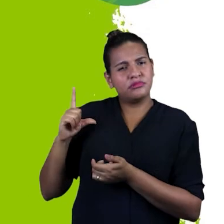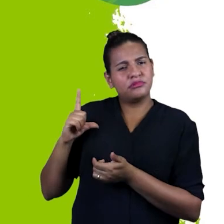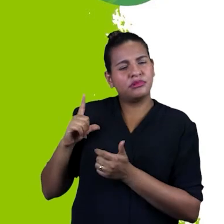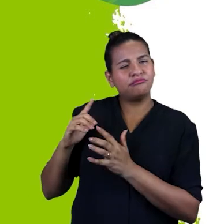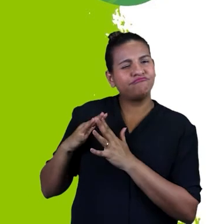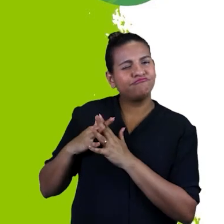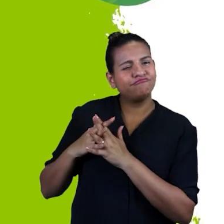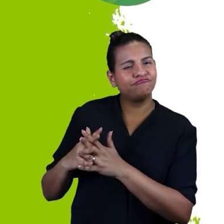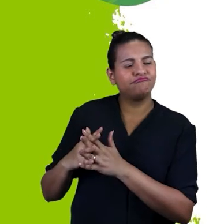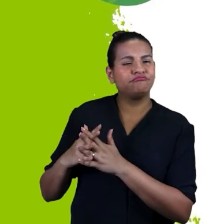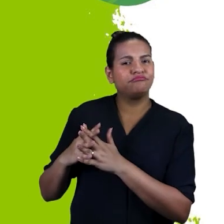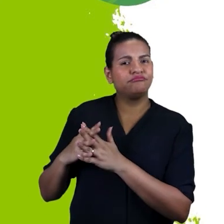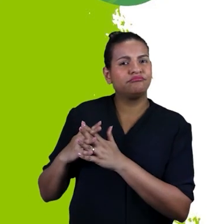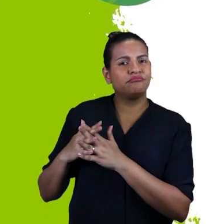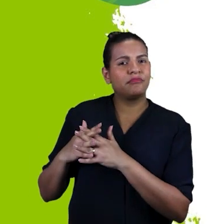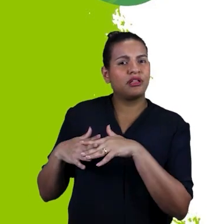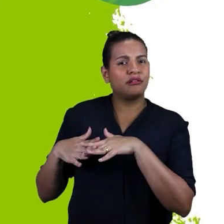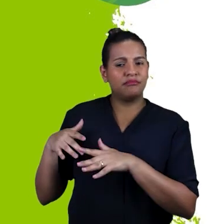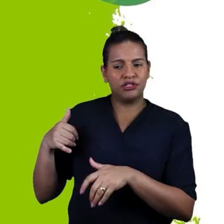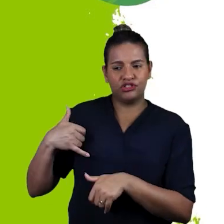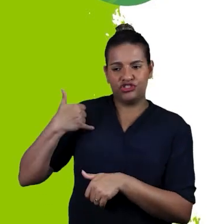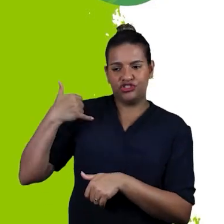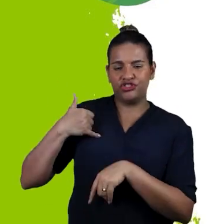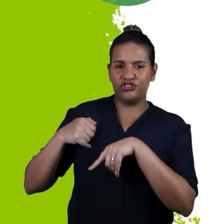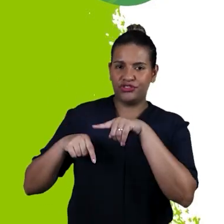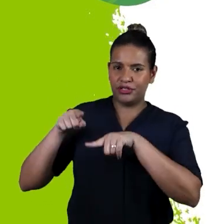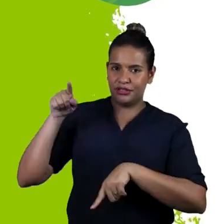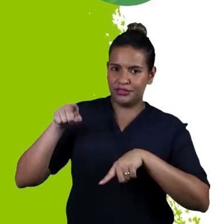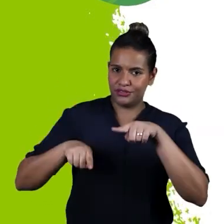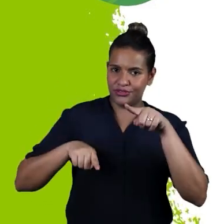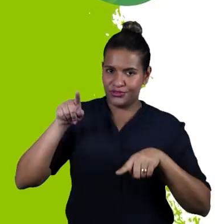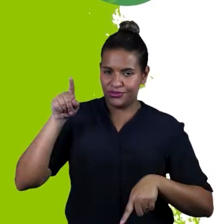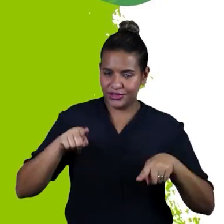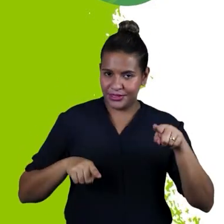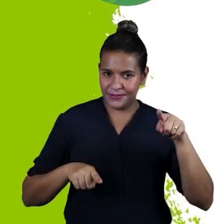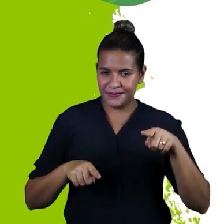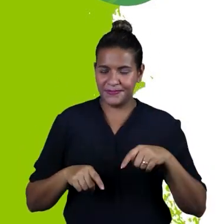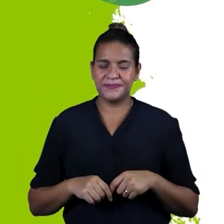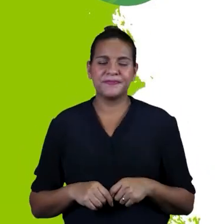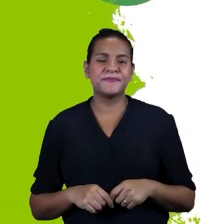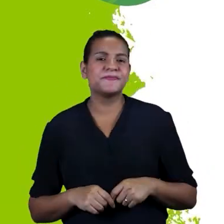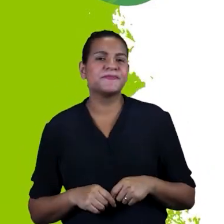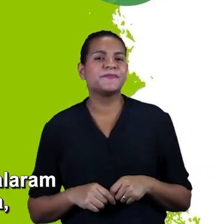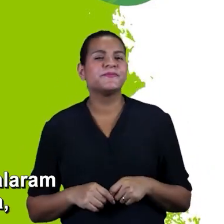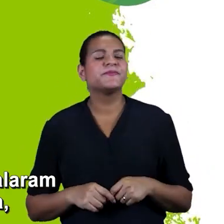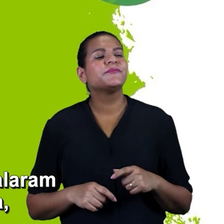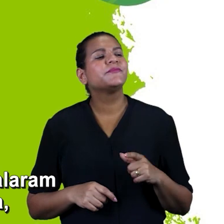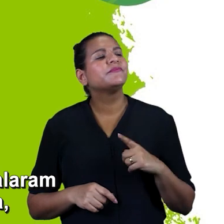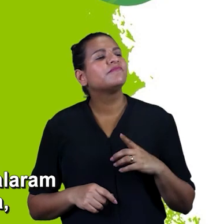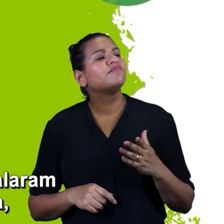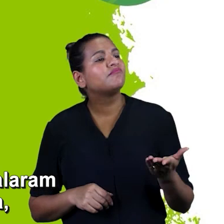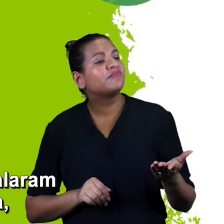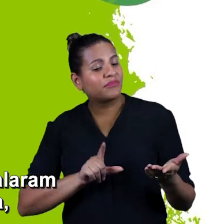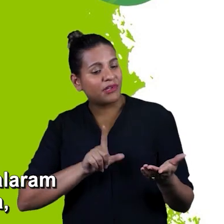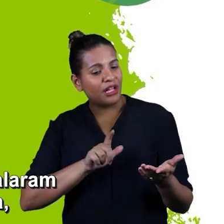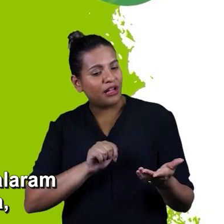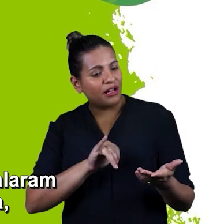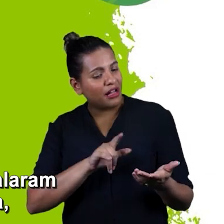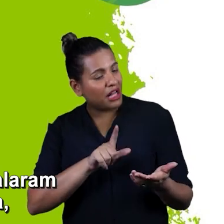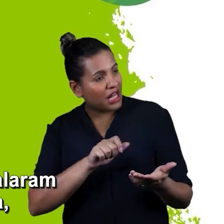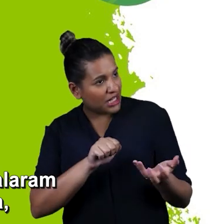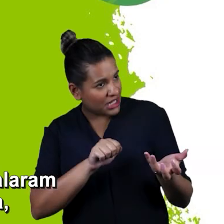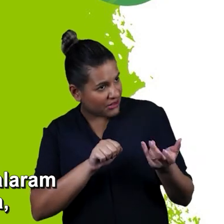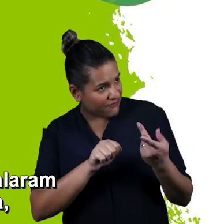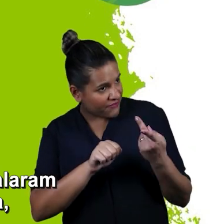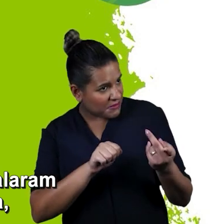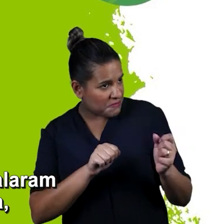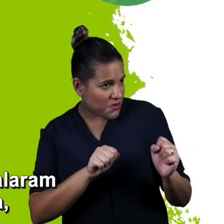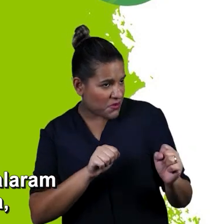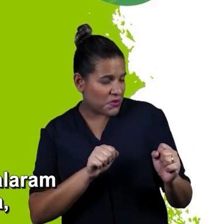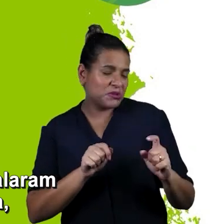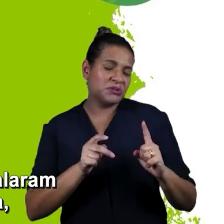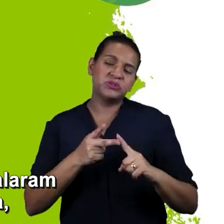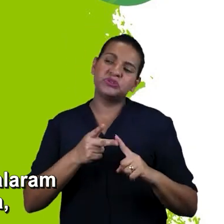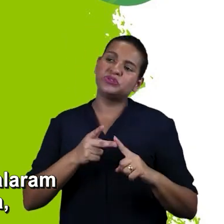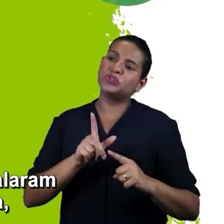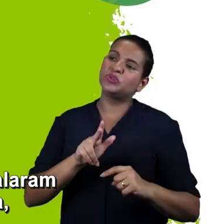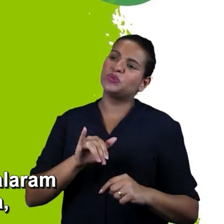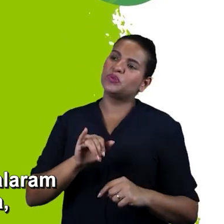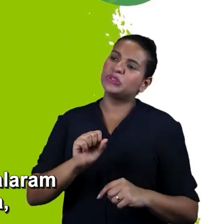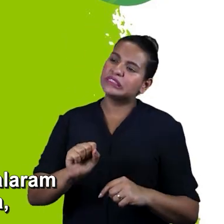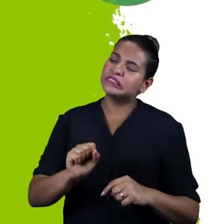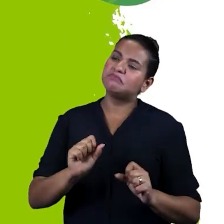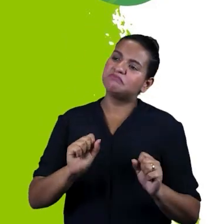gerações que a gente tem atualmente. Eu queria saber se nossos convidados aqui que ainda não falaram, gostariam de falar,